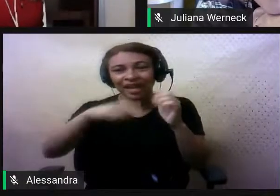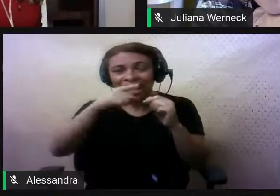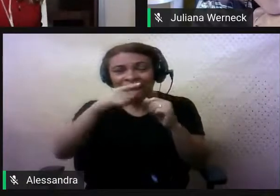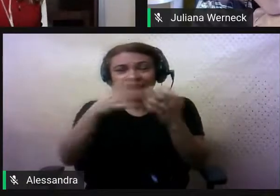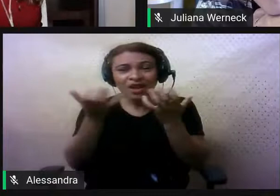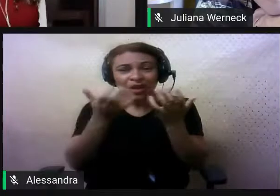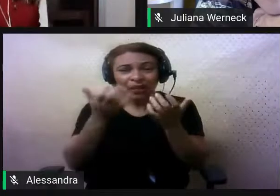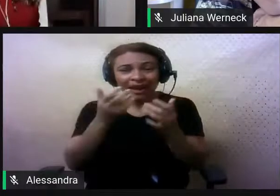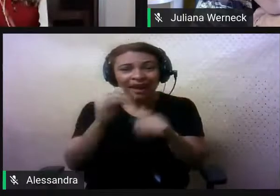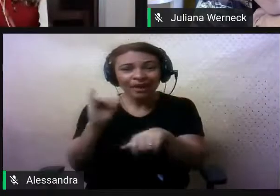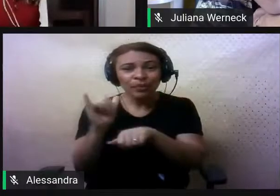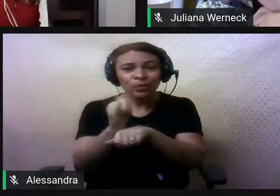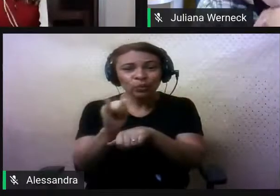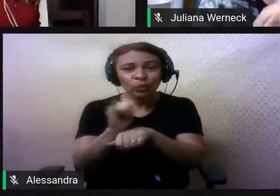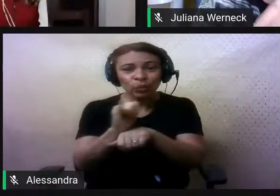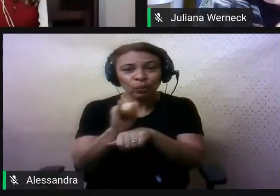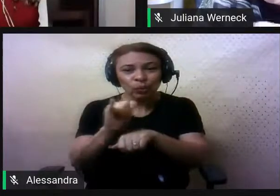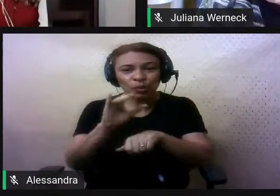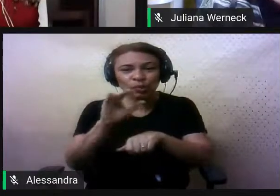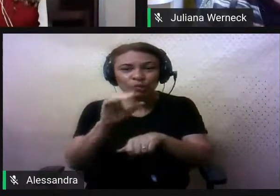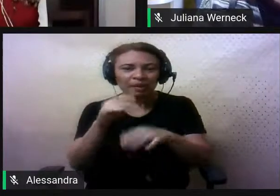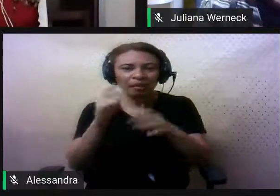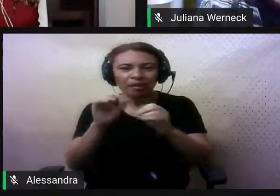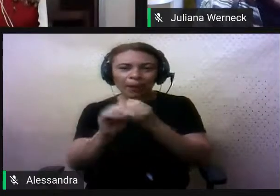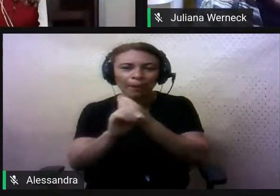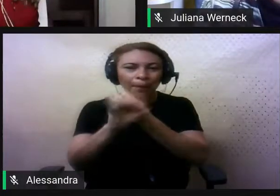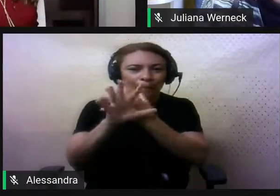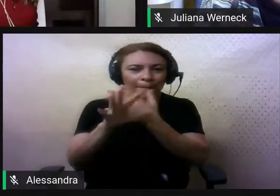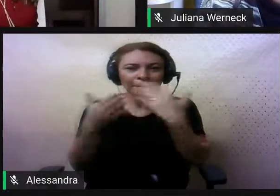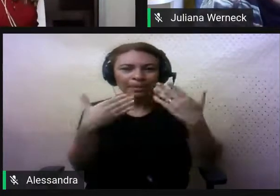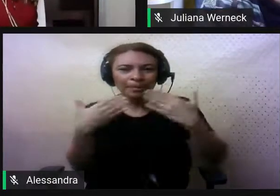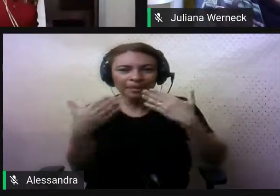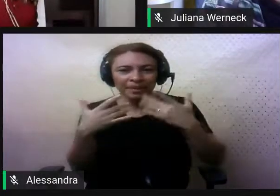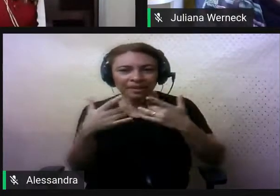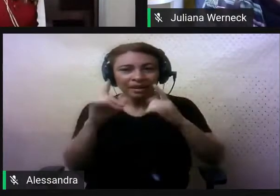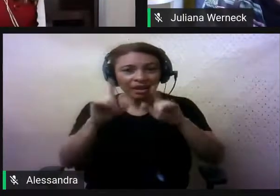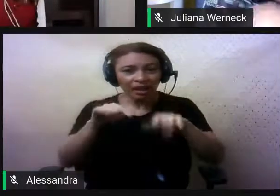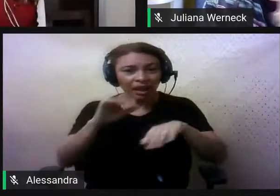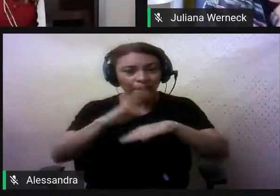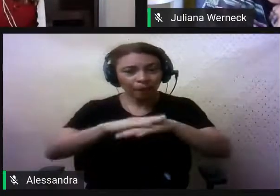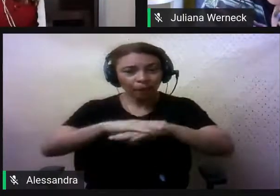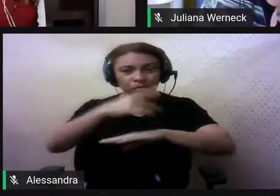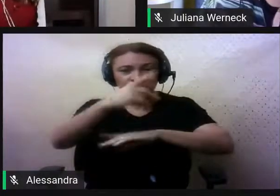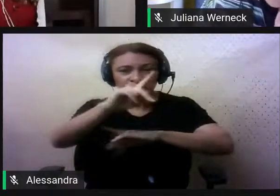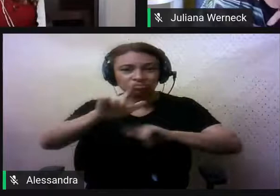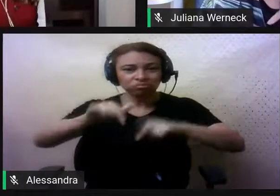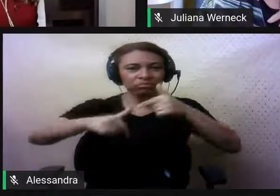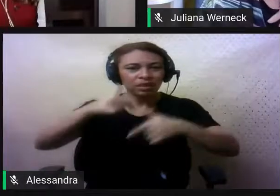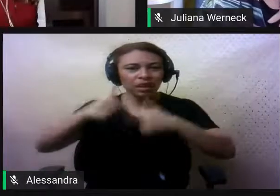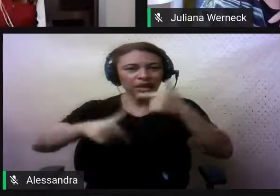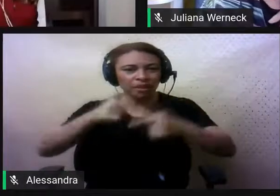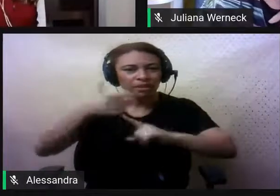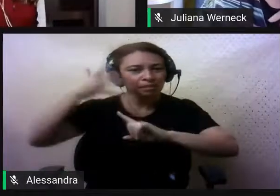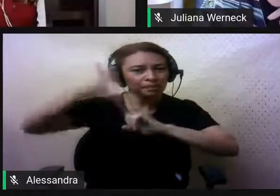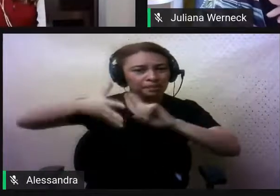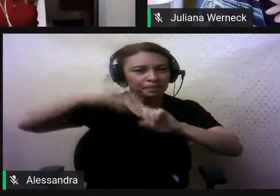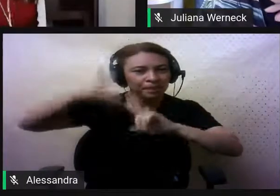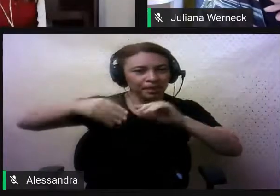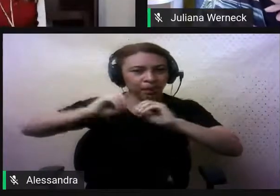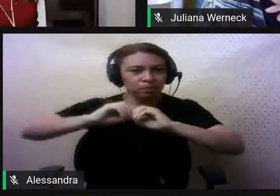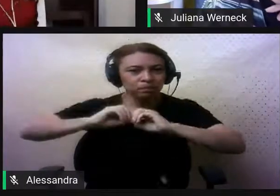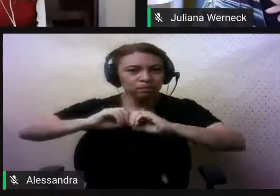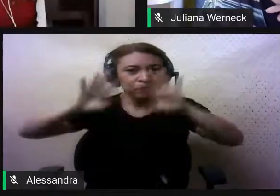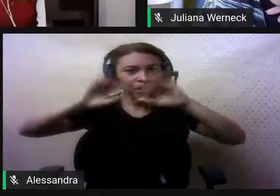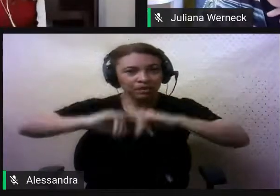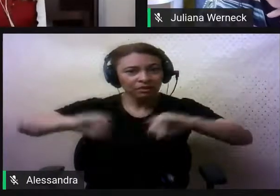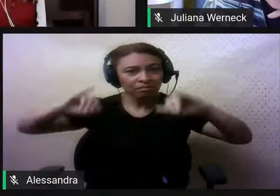que eu achava que era importante ter esse canal no YouTube, tanto para projetar melhor o meu trabalho como palestrante, mas também para levar a